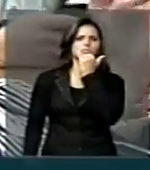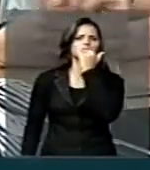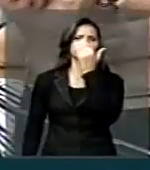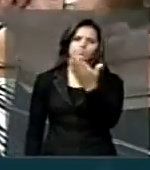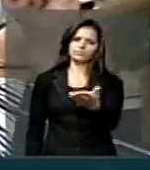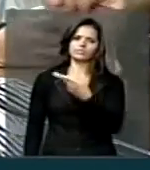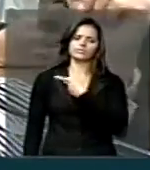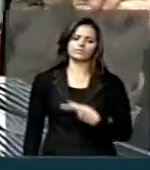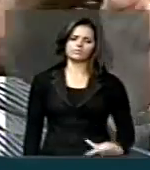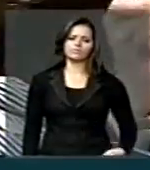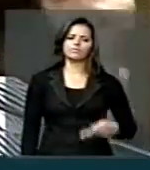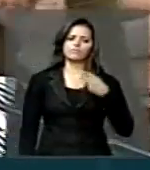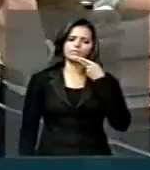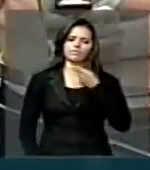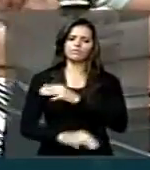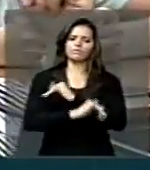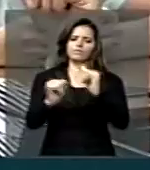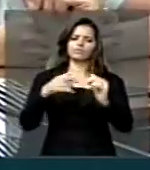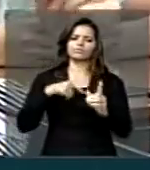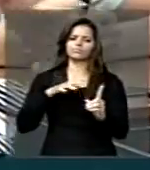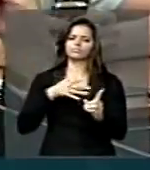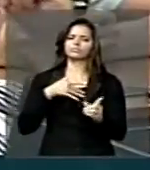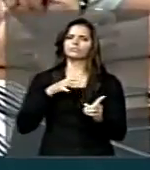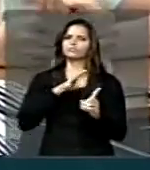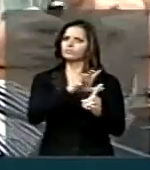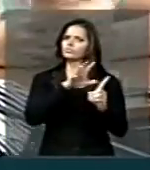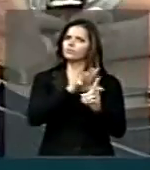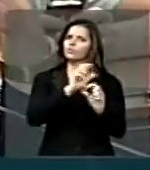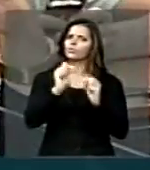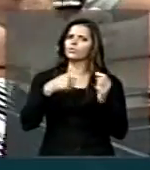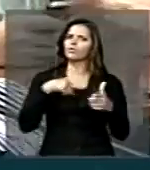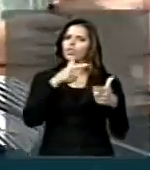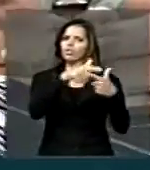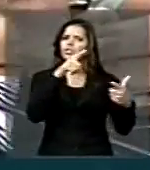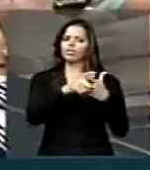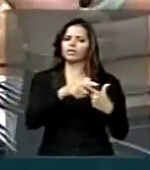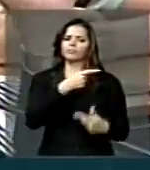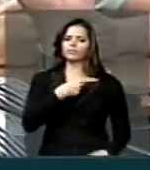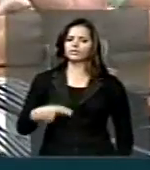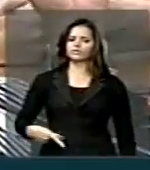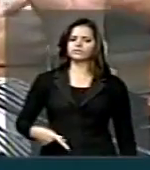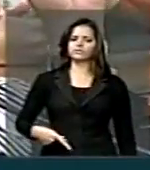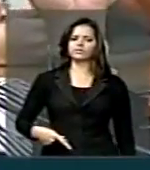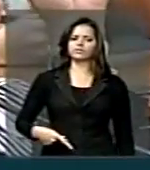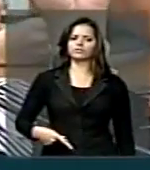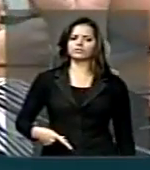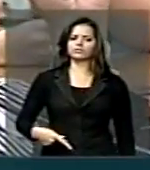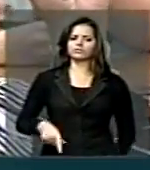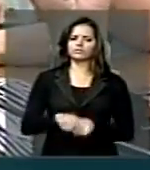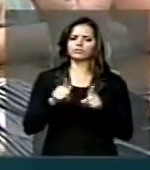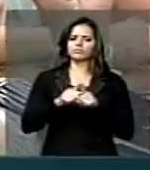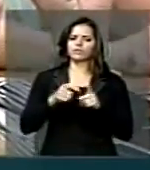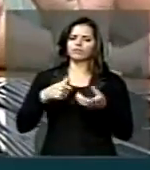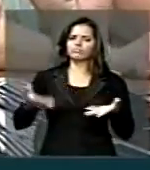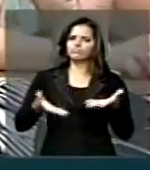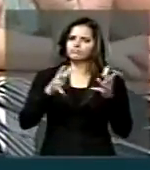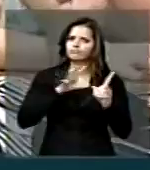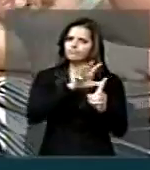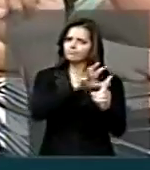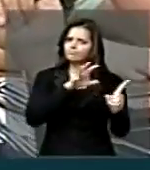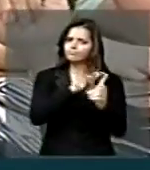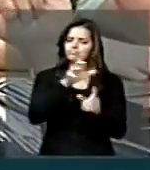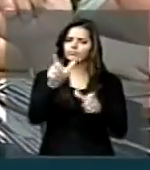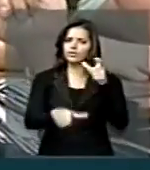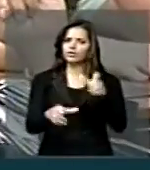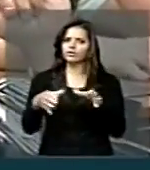mas declarações atingindo o presidente da casa e, por último, incitando esse povo a partir até para cima dos seguranças. E a